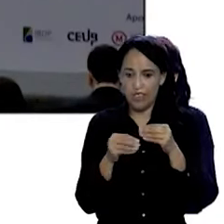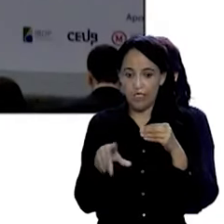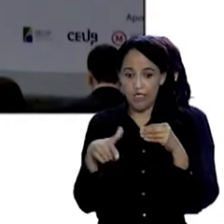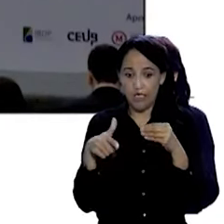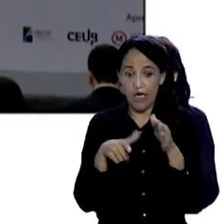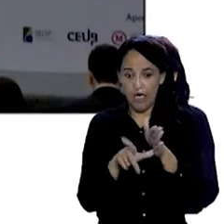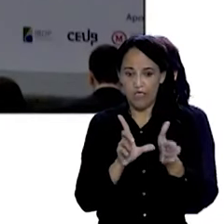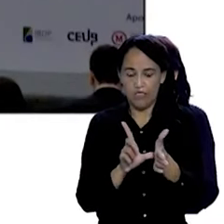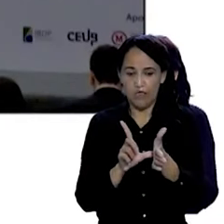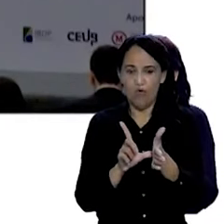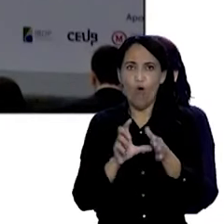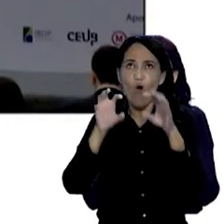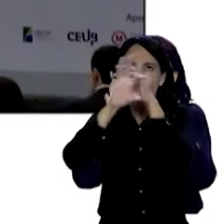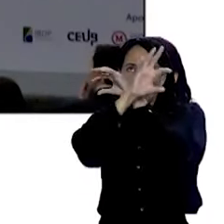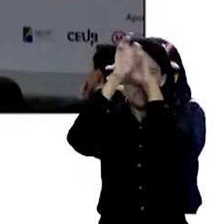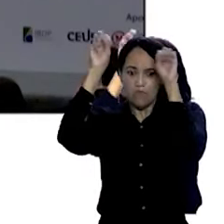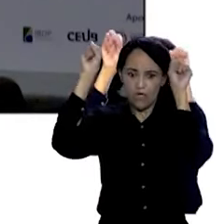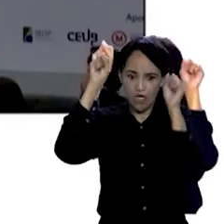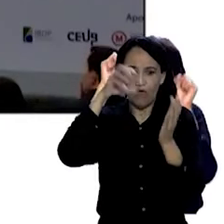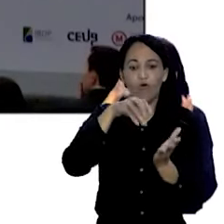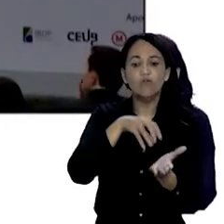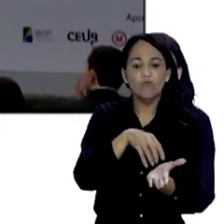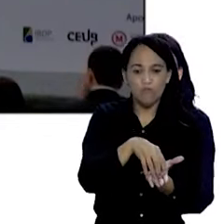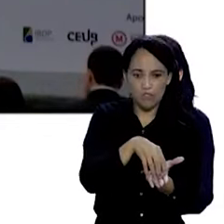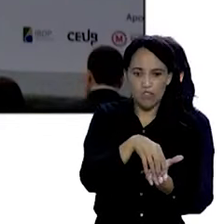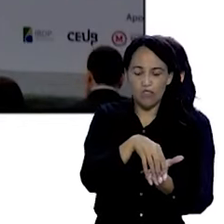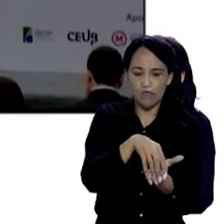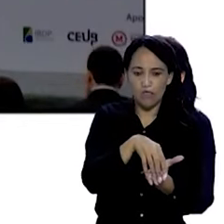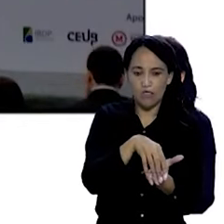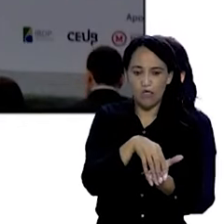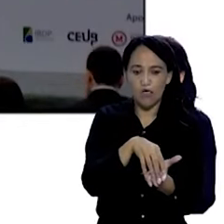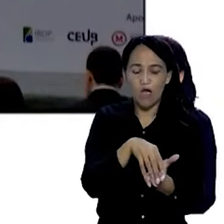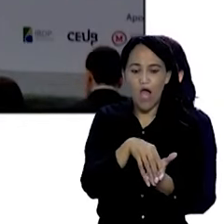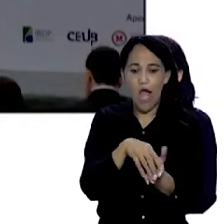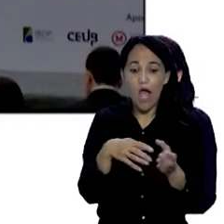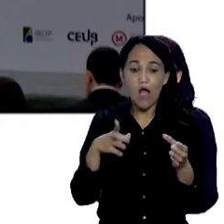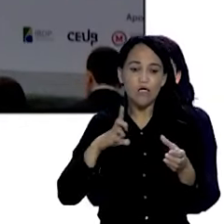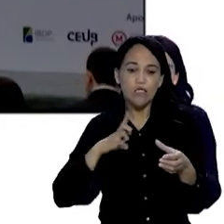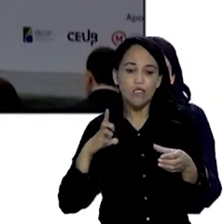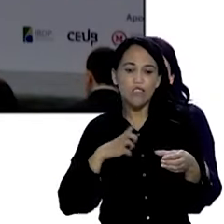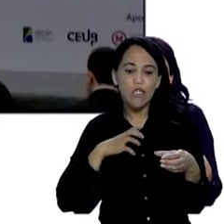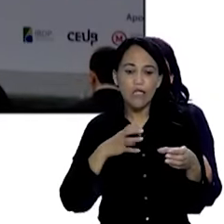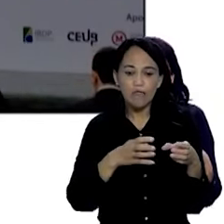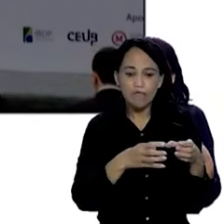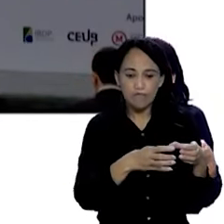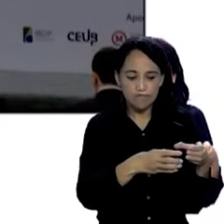Supremo corte suprema é composta por diversas